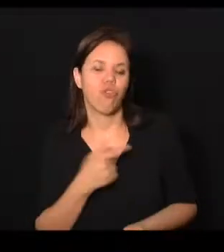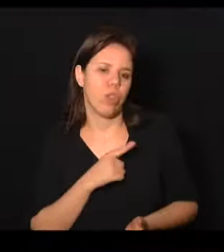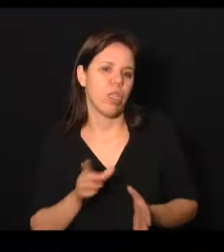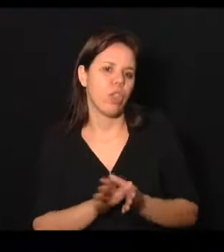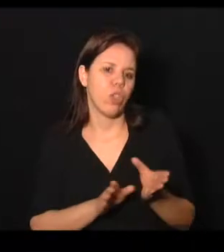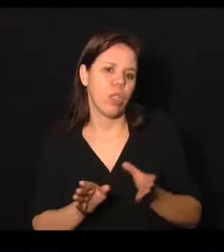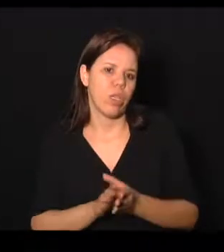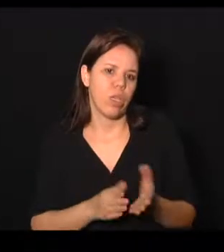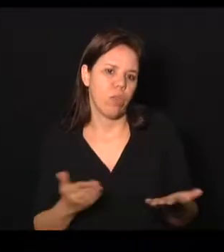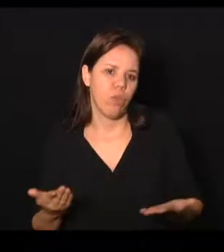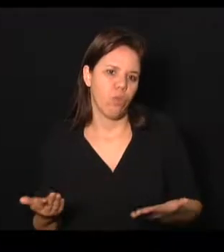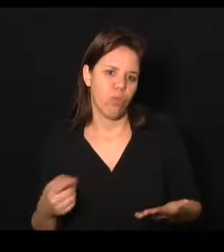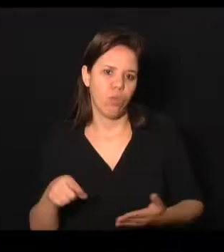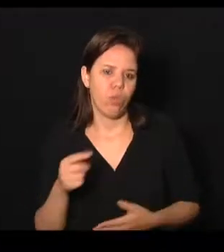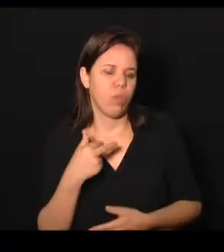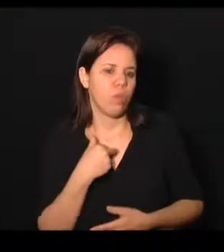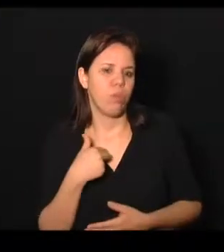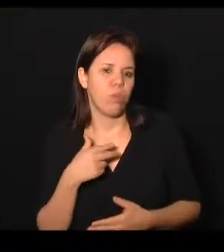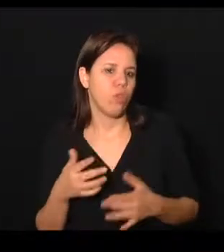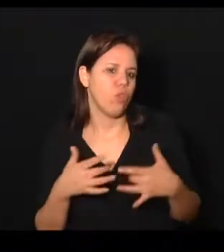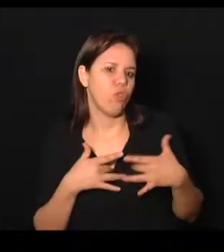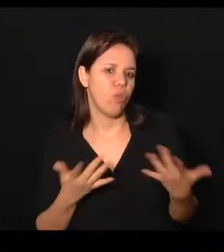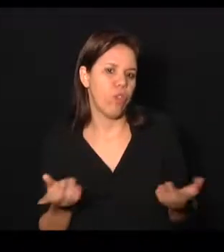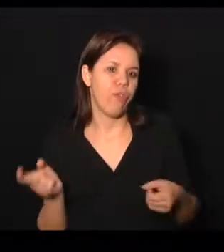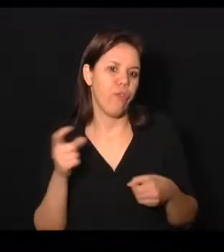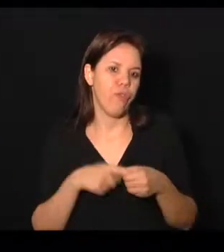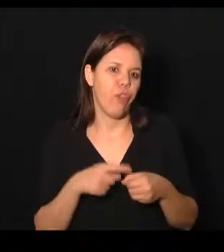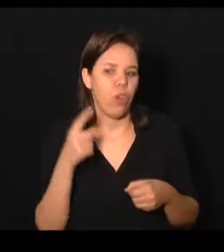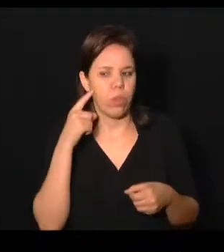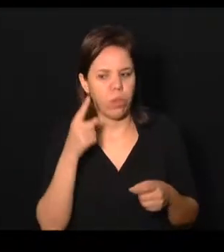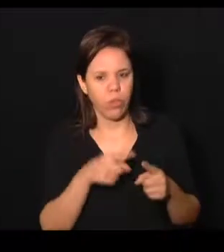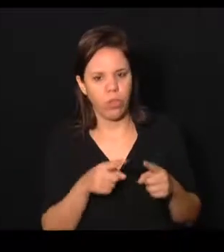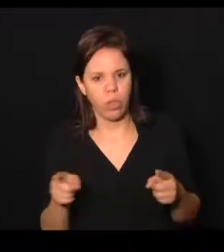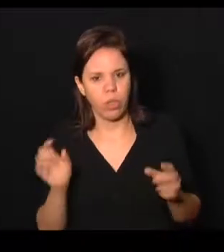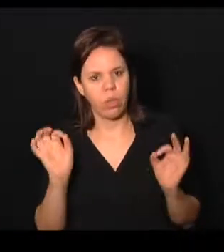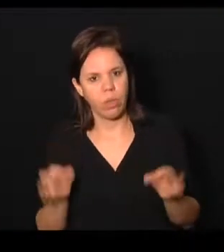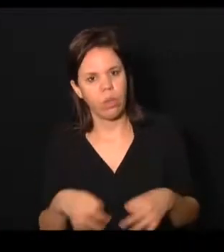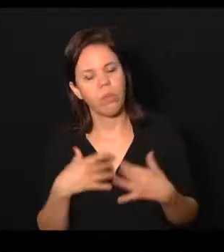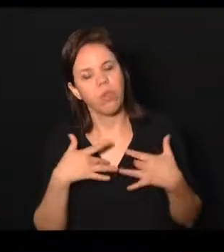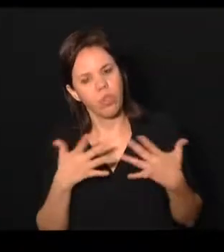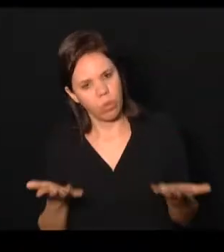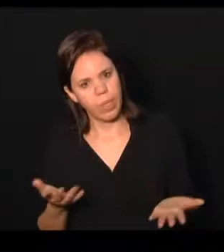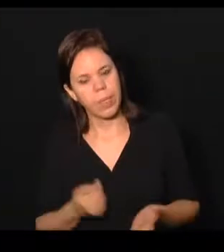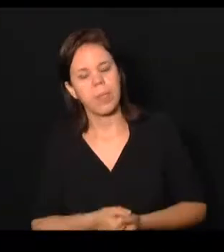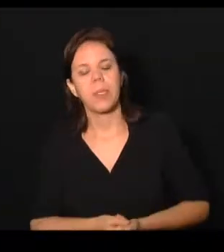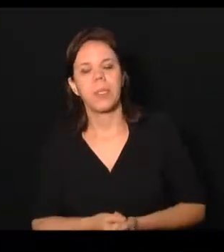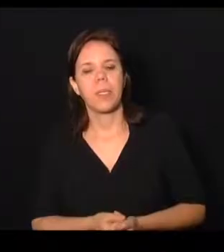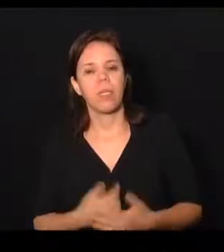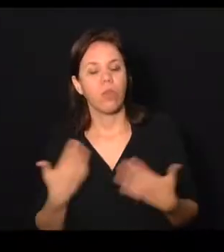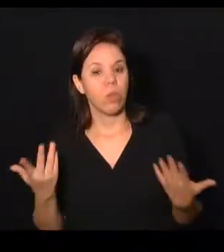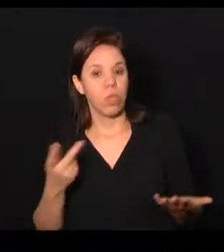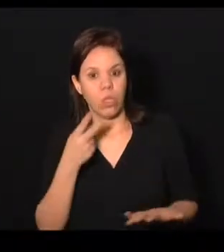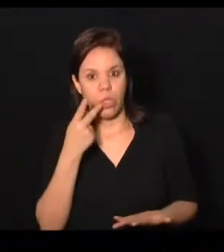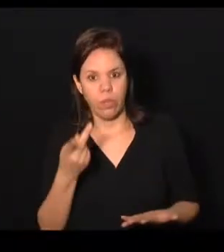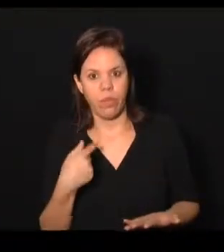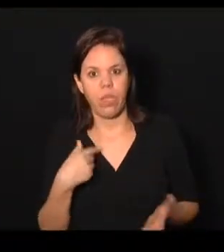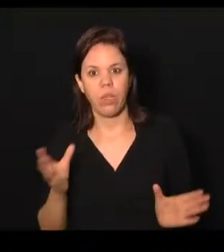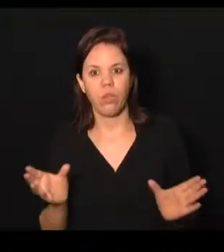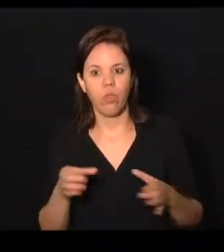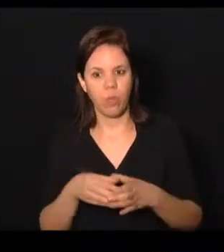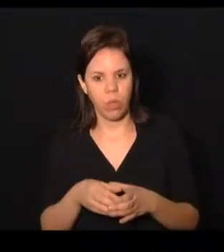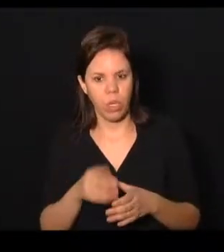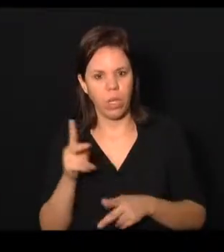orientado ela hoje. Hoje a senhora não pode doar, retorne num prazo tal para que a senhora possa doar. Então, quando a gente fala de uma comunidade, de